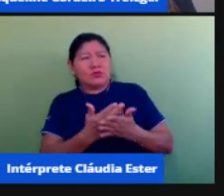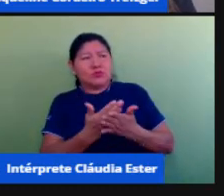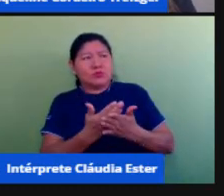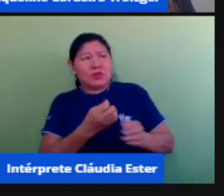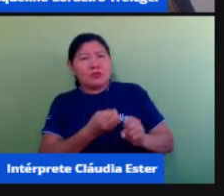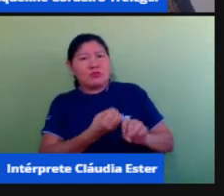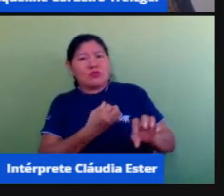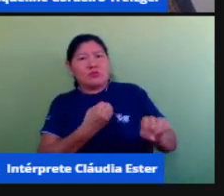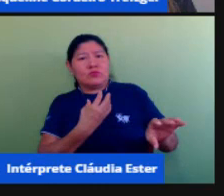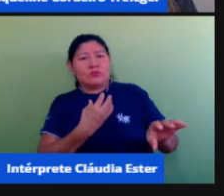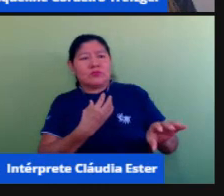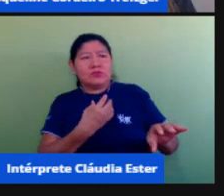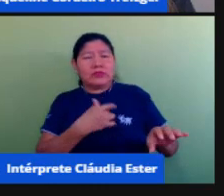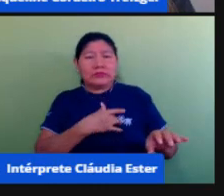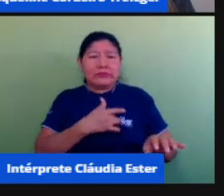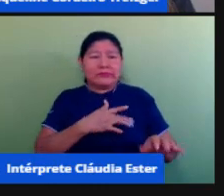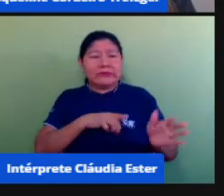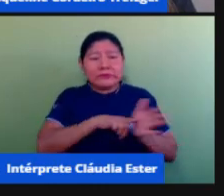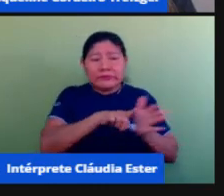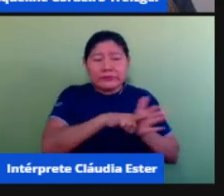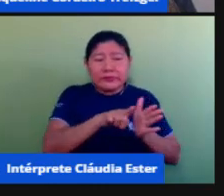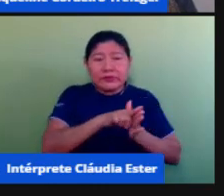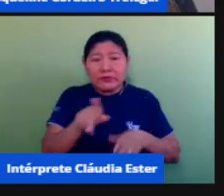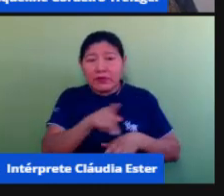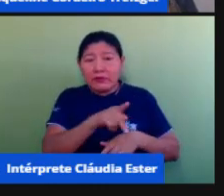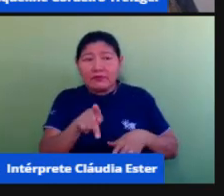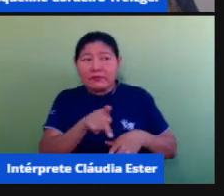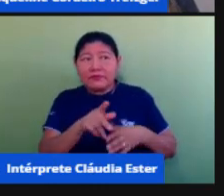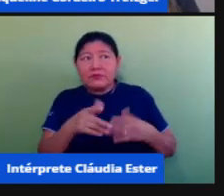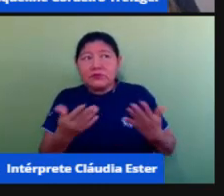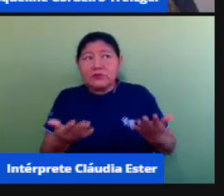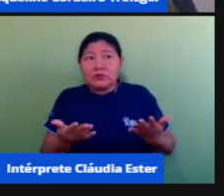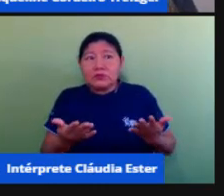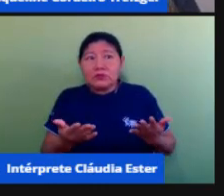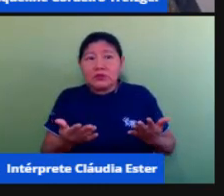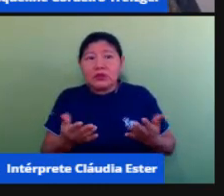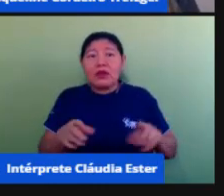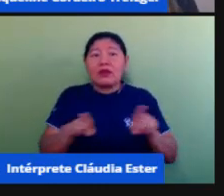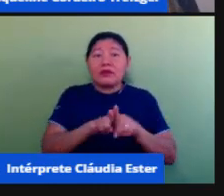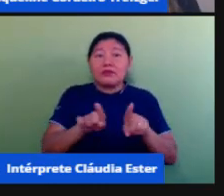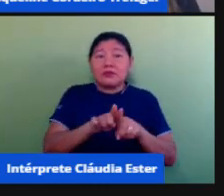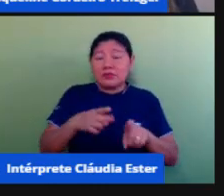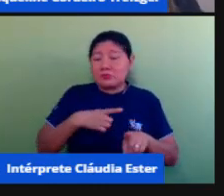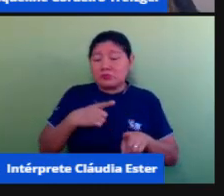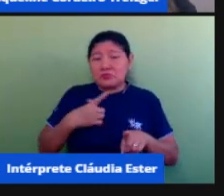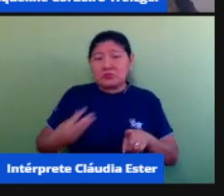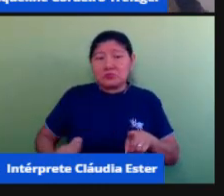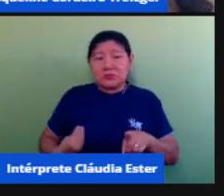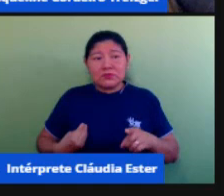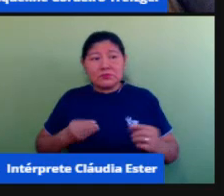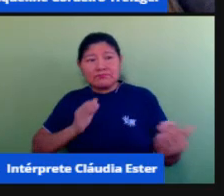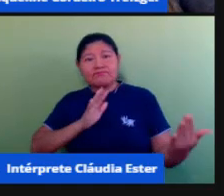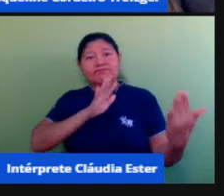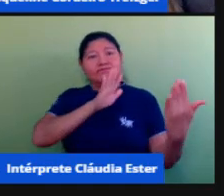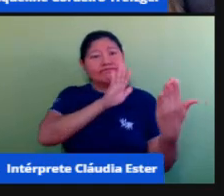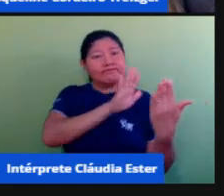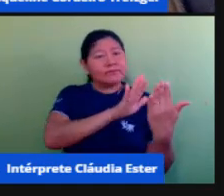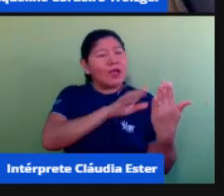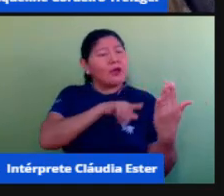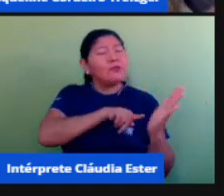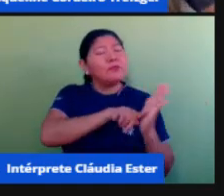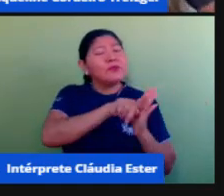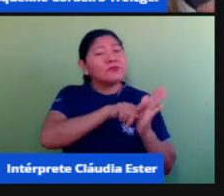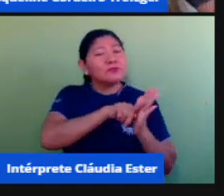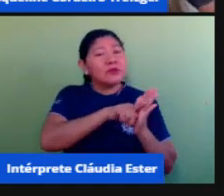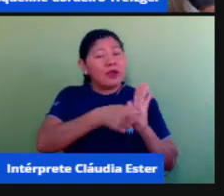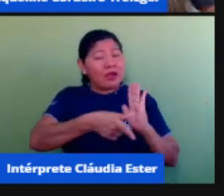tirar dúvidas com os professores, né, devido à ausência do contato presencial, porque quando era presencial era